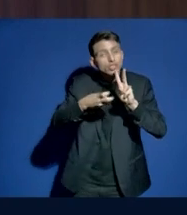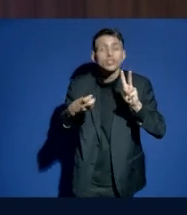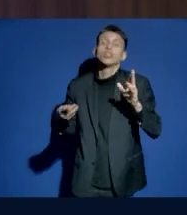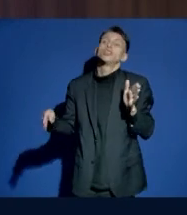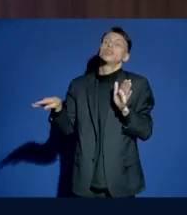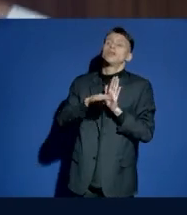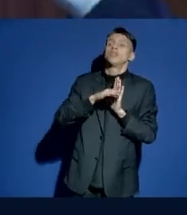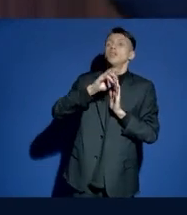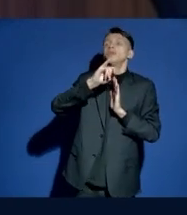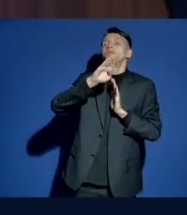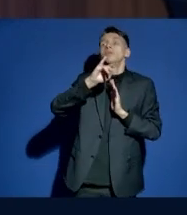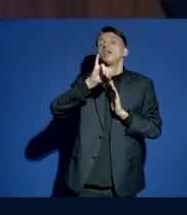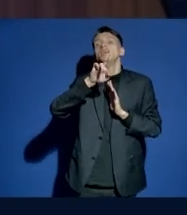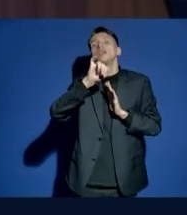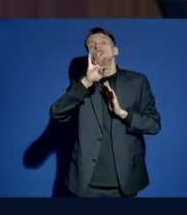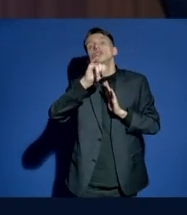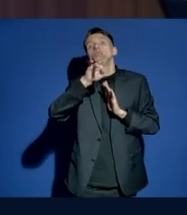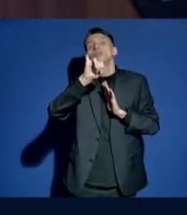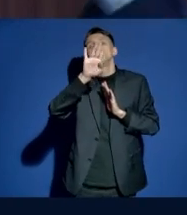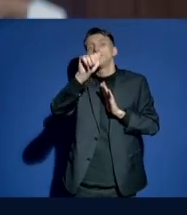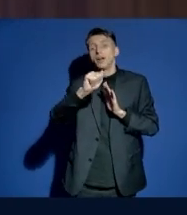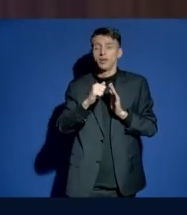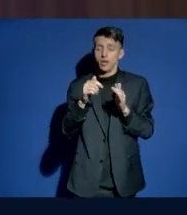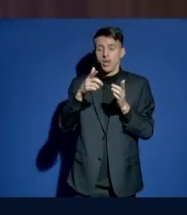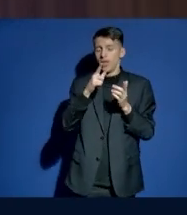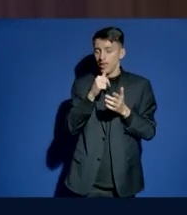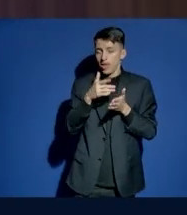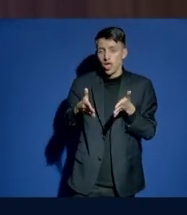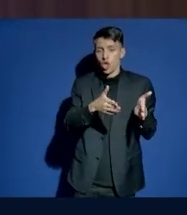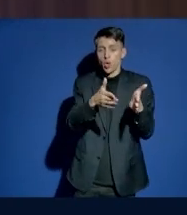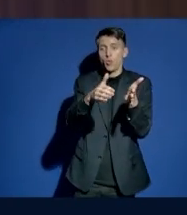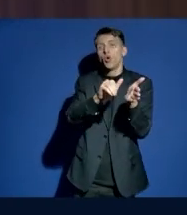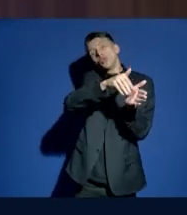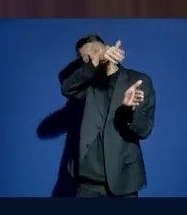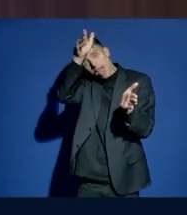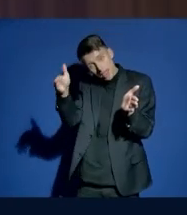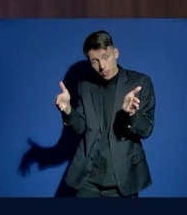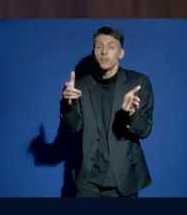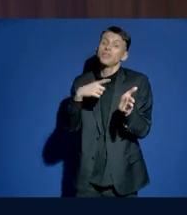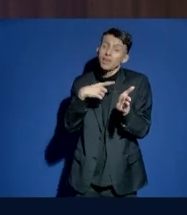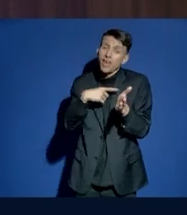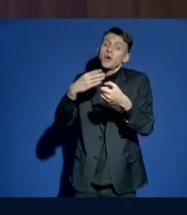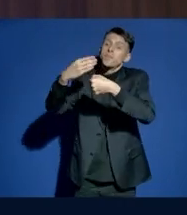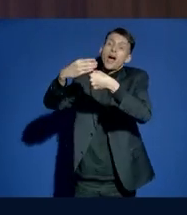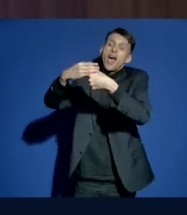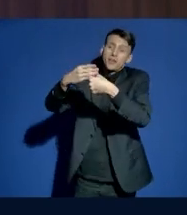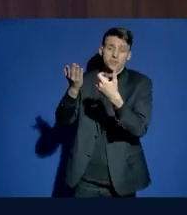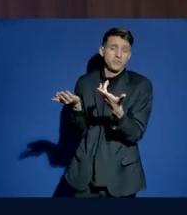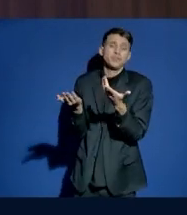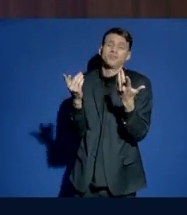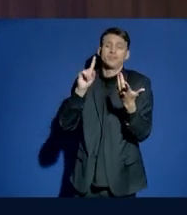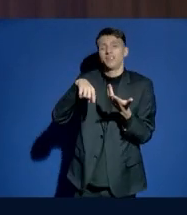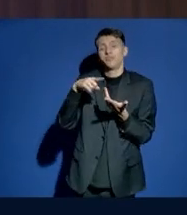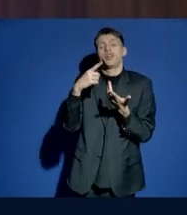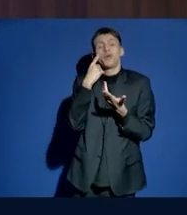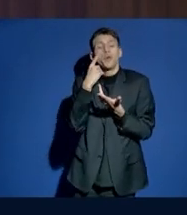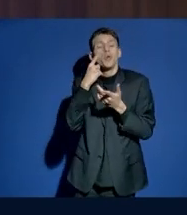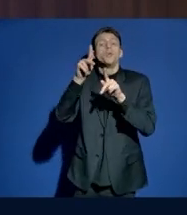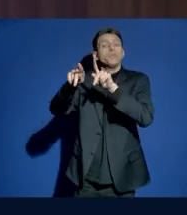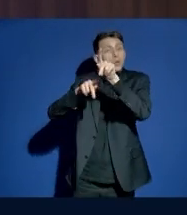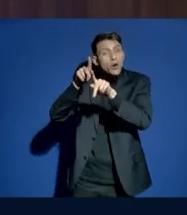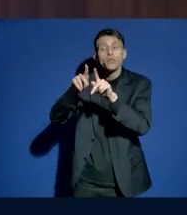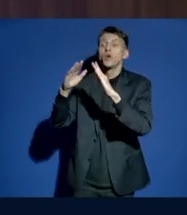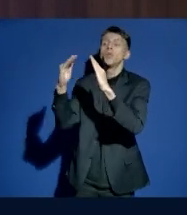em meritituba do outro lado do Rio dentro de uma cidade é um bairro de uma cidade essa etnia que mora lá